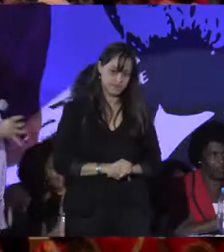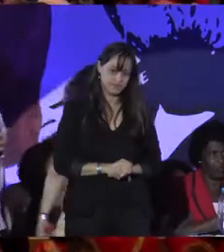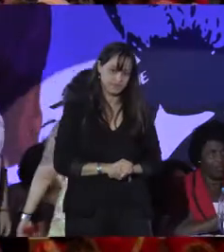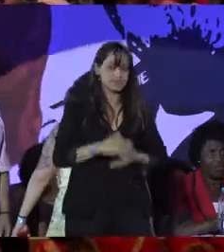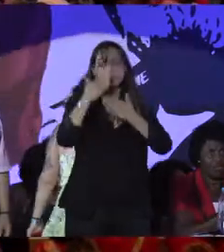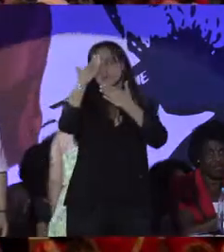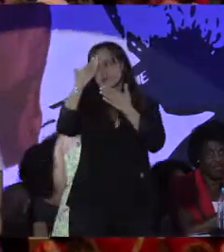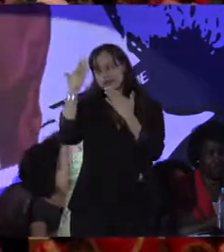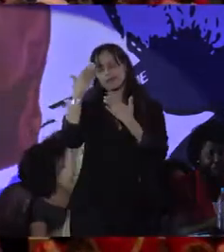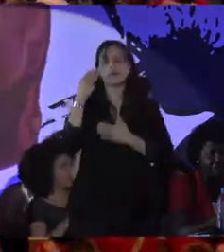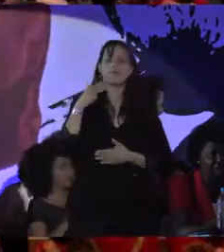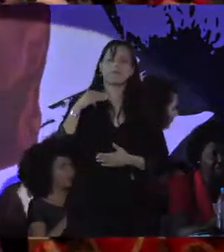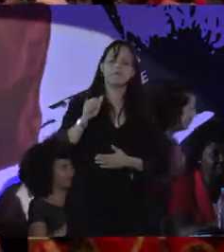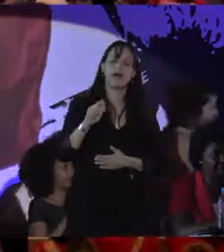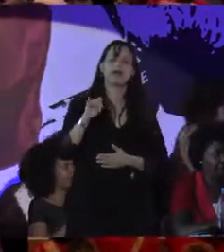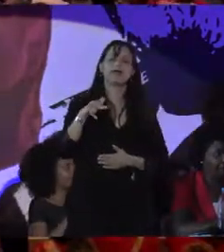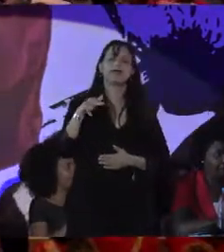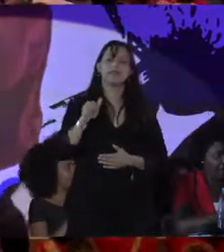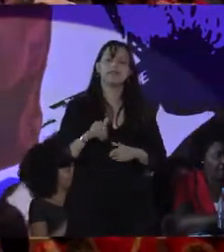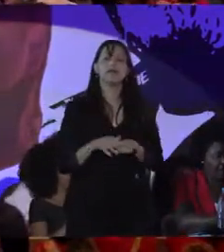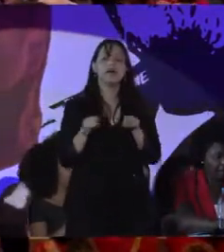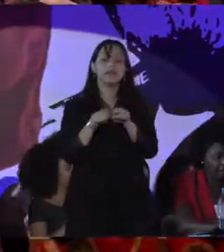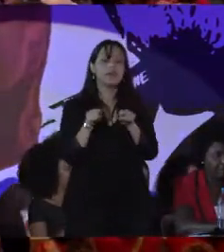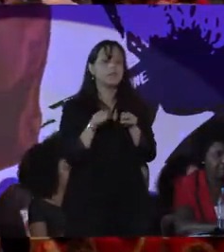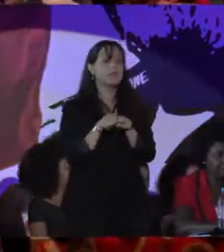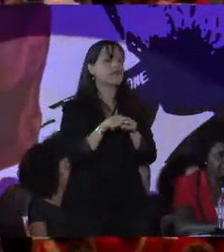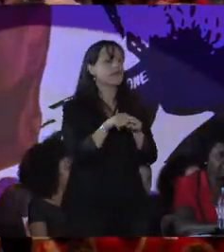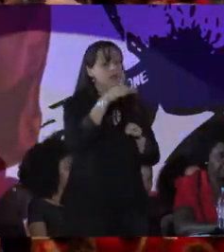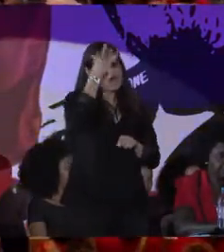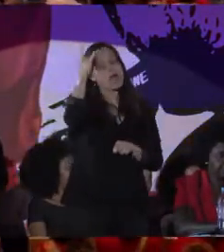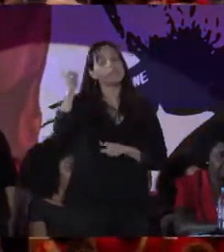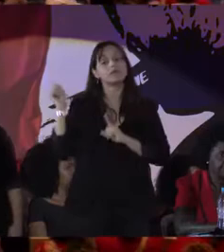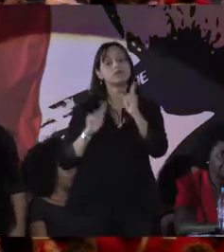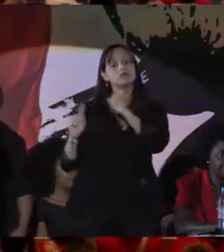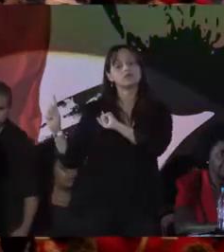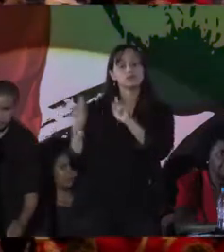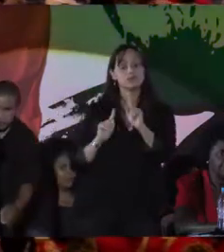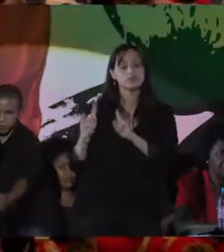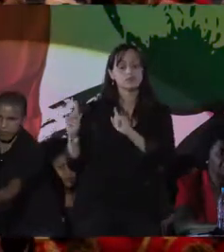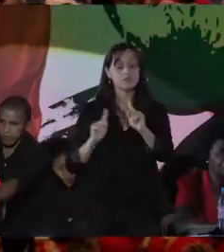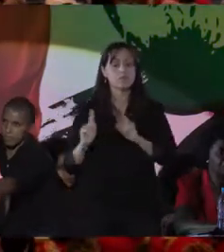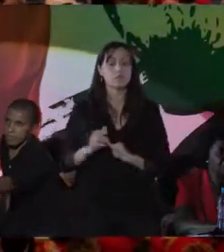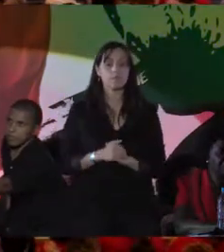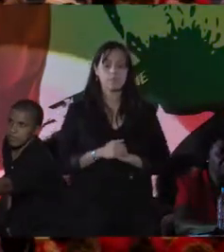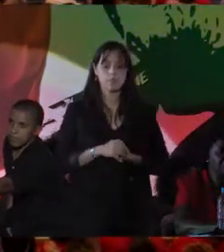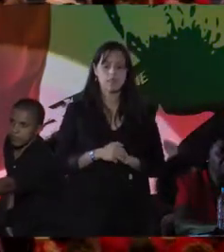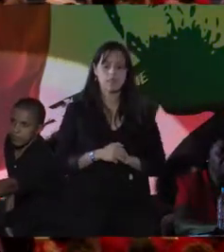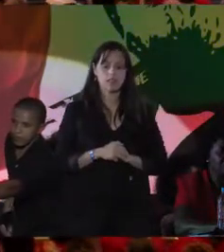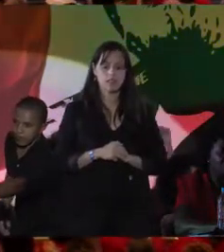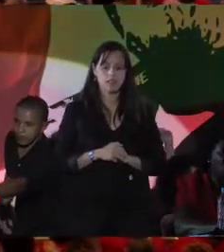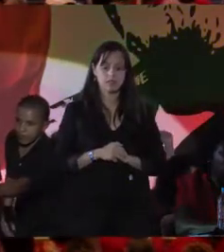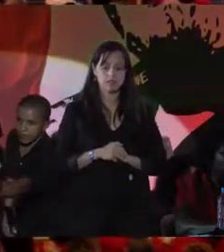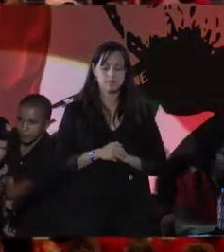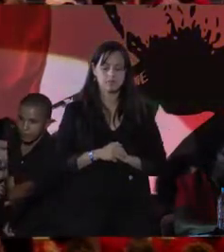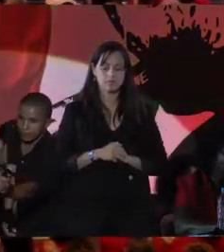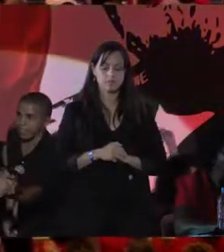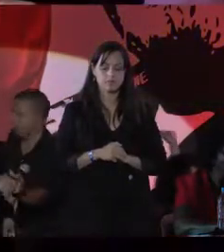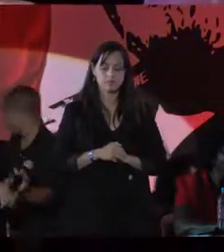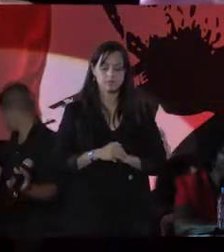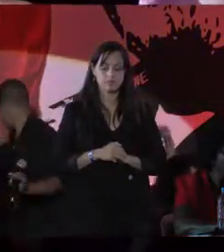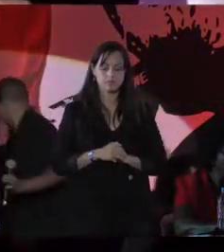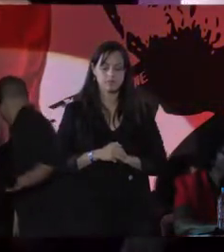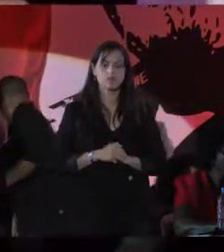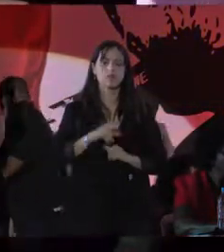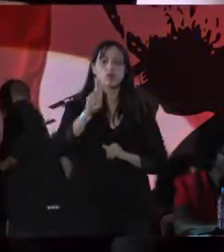Obrigado, Mariana. Pedi aos companheiros que forem fazer a intervenção. Nossa força e nossa...